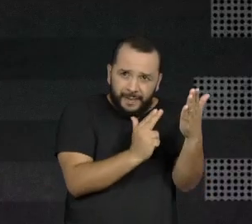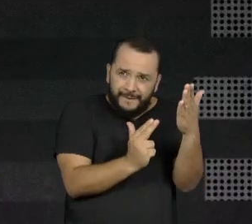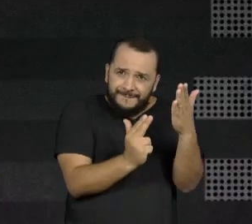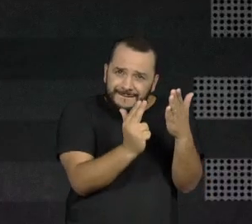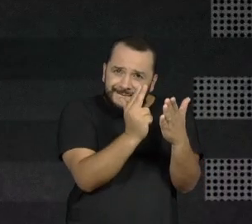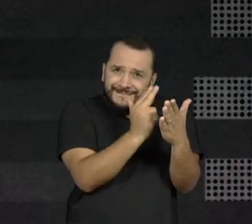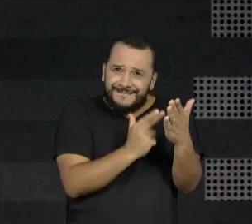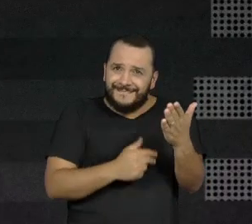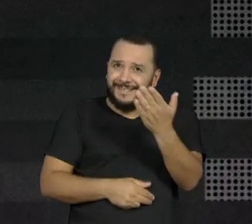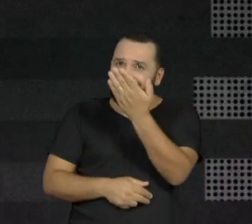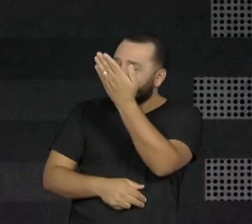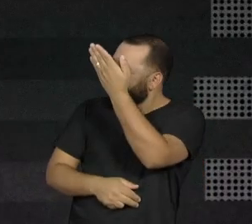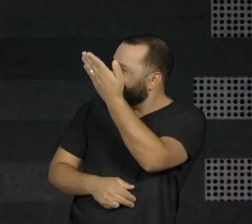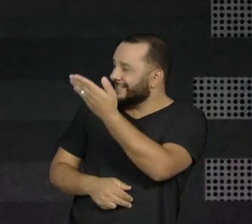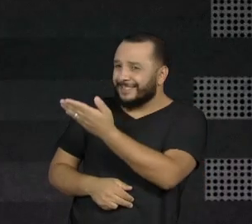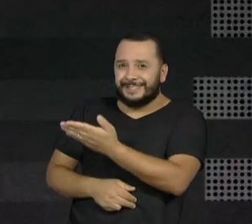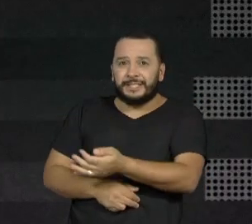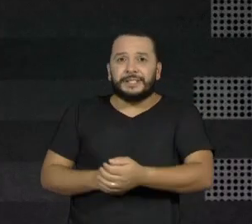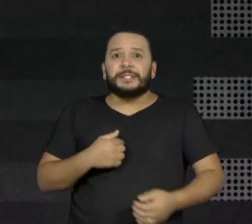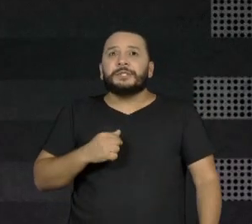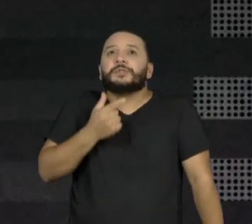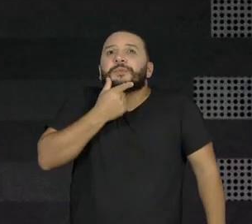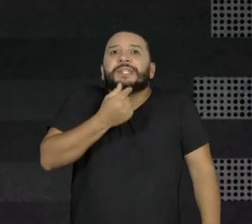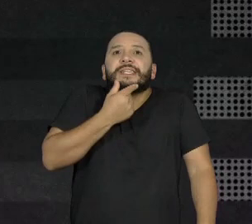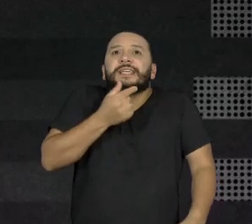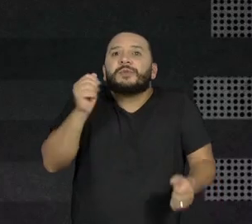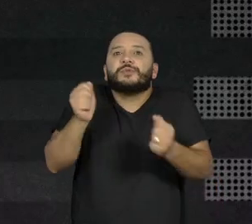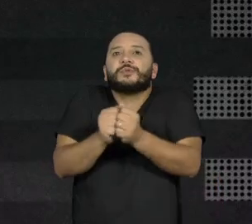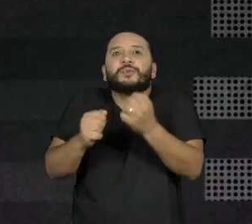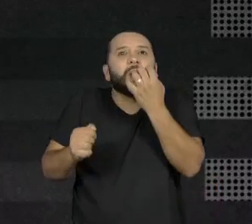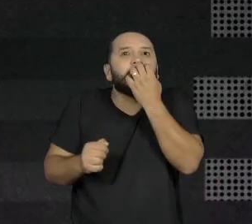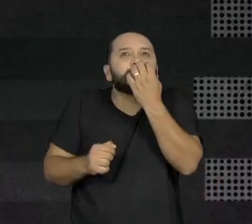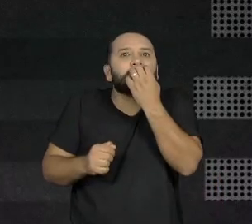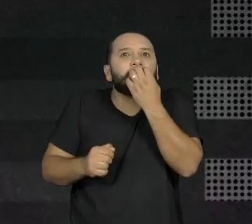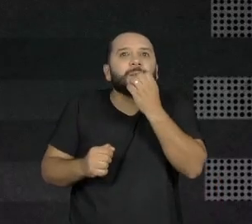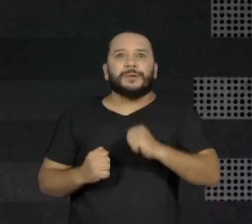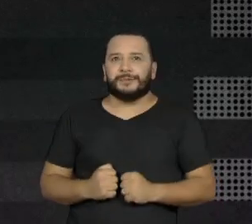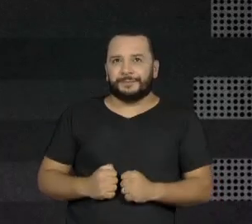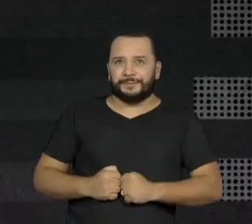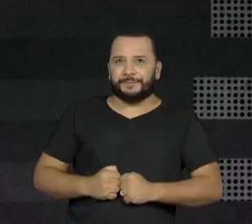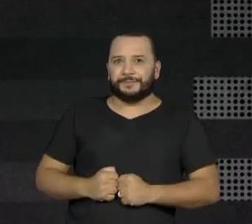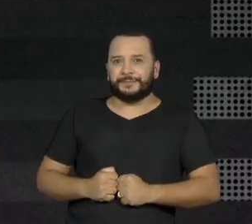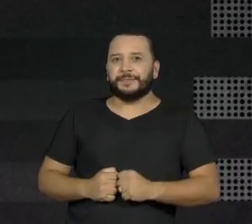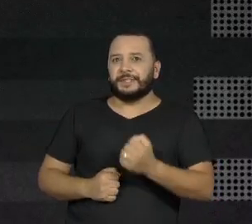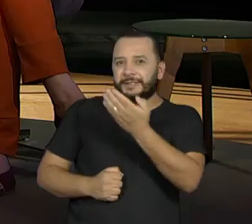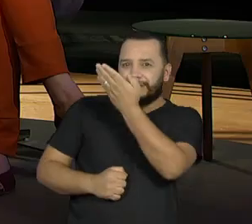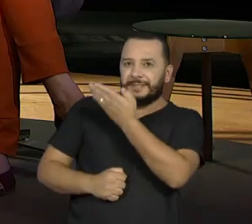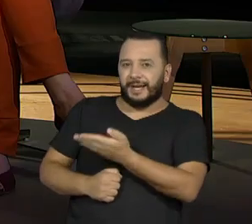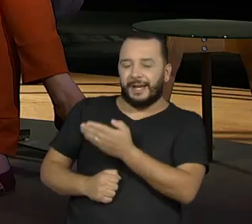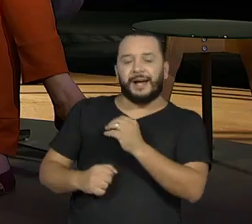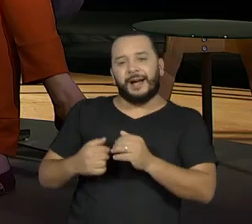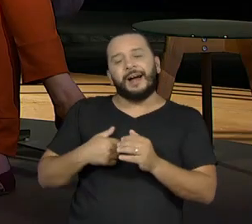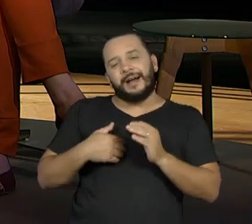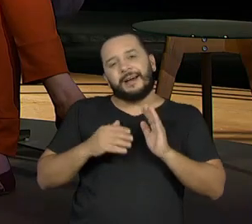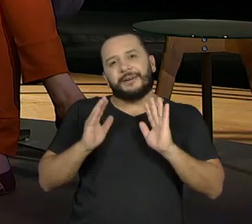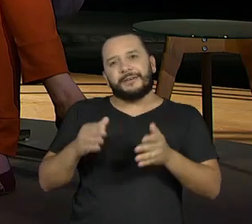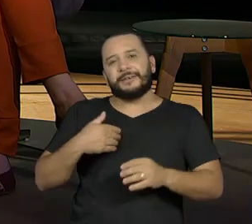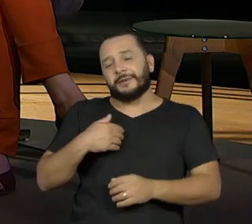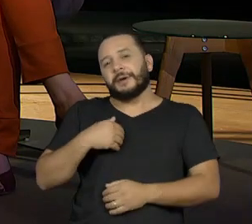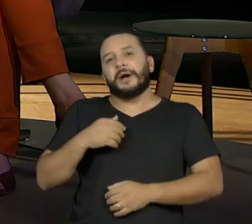com charges de um menino e um cachorrinho, que eram o Franjinha e o Bidu e